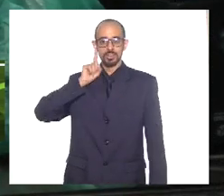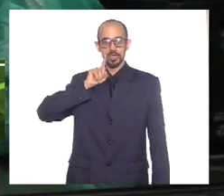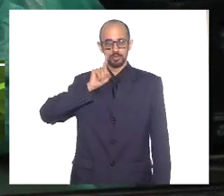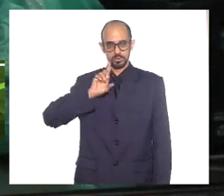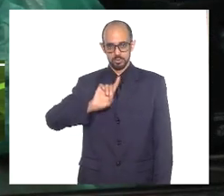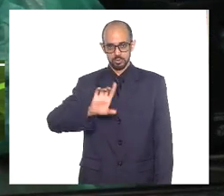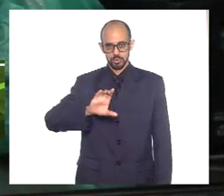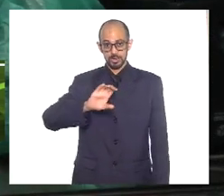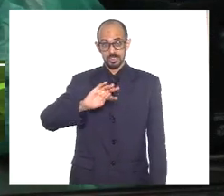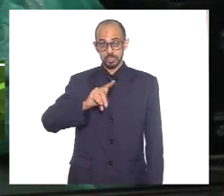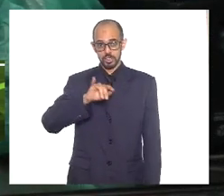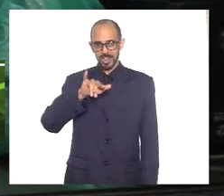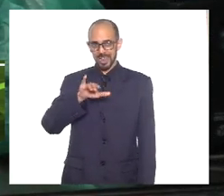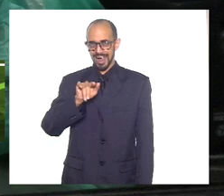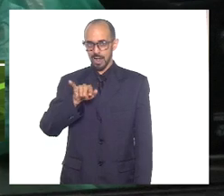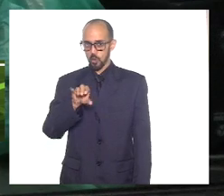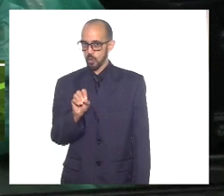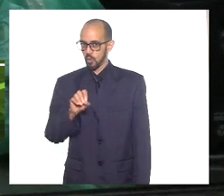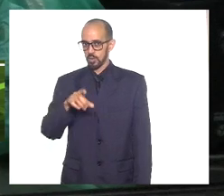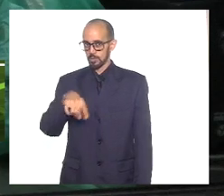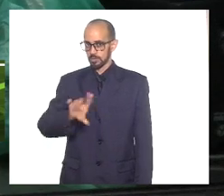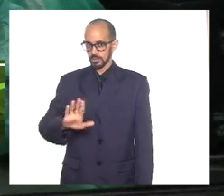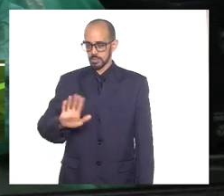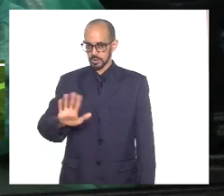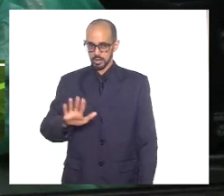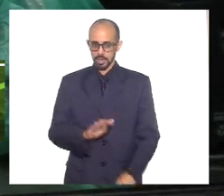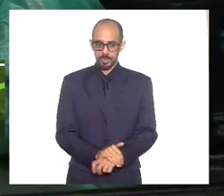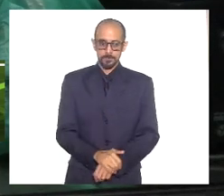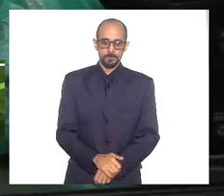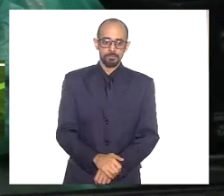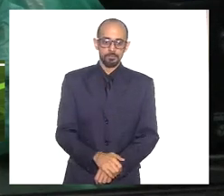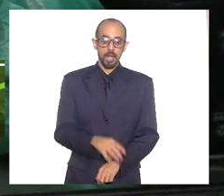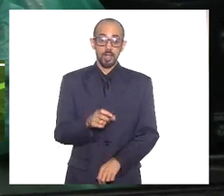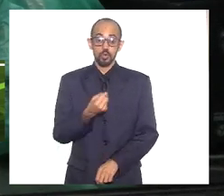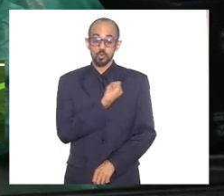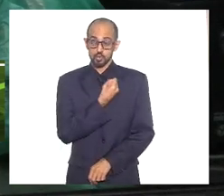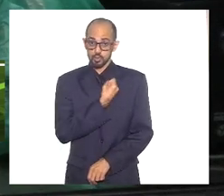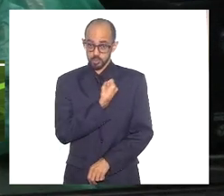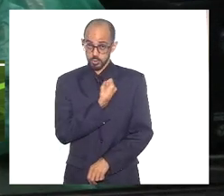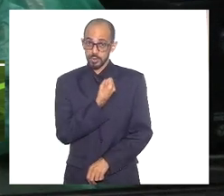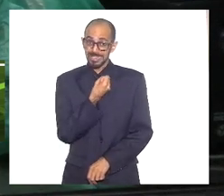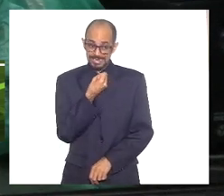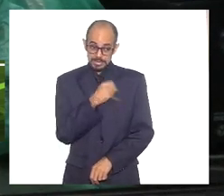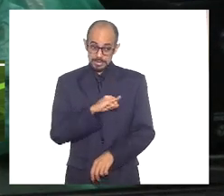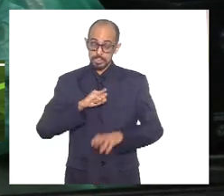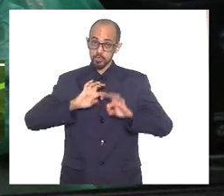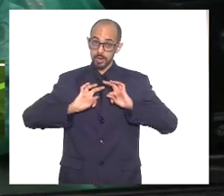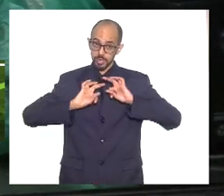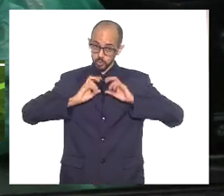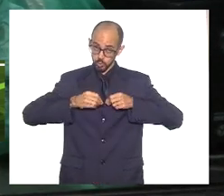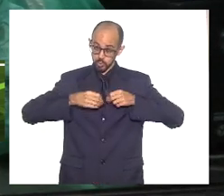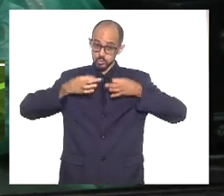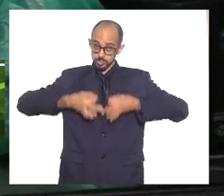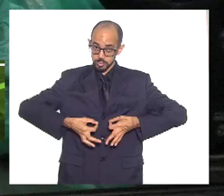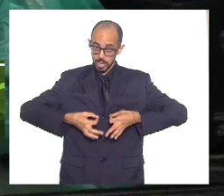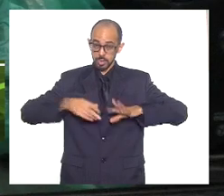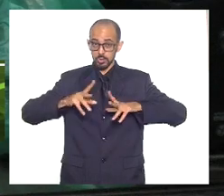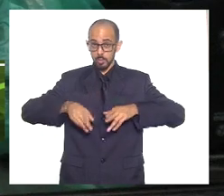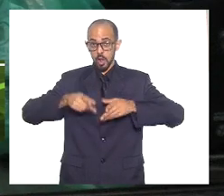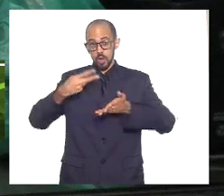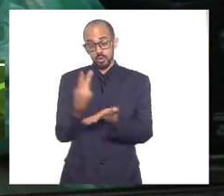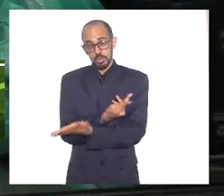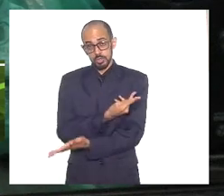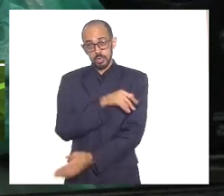para saber que se os indicadores econômicos previstos estiverem, como tem acontecido no Rio de